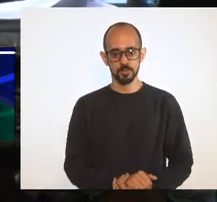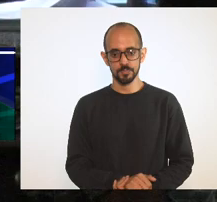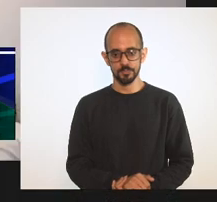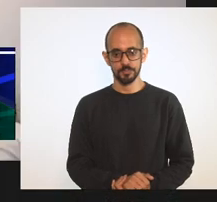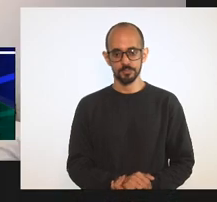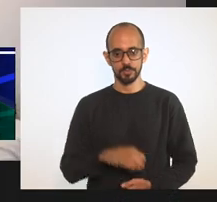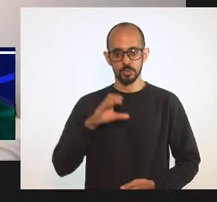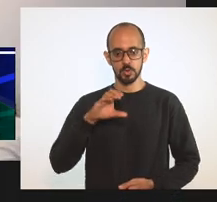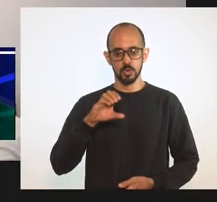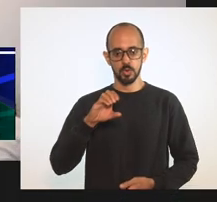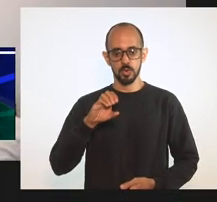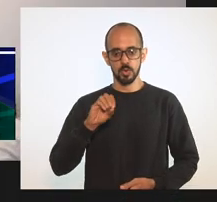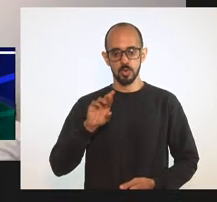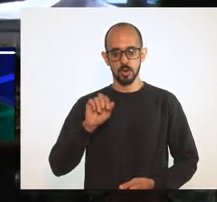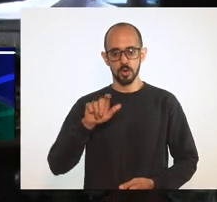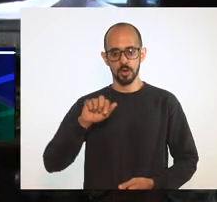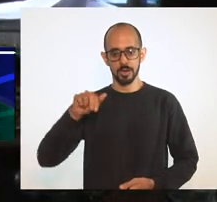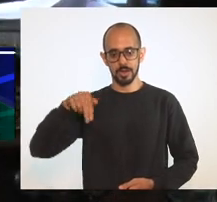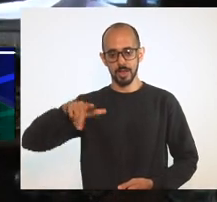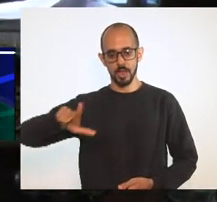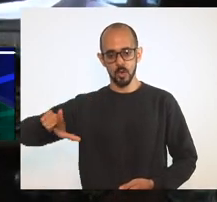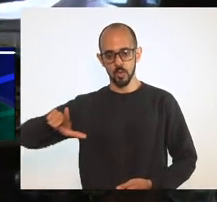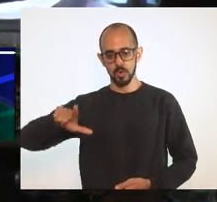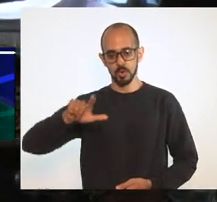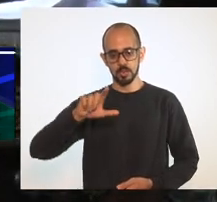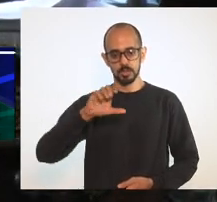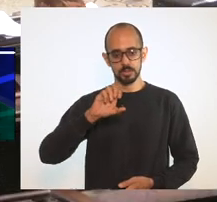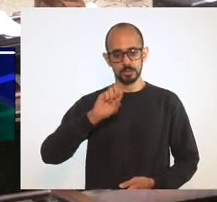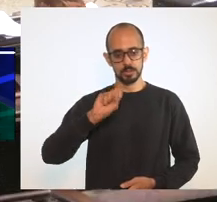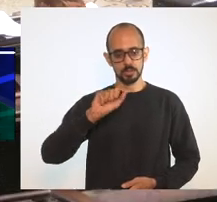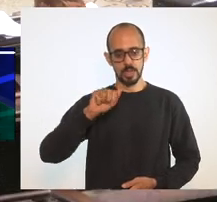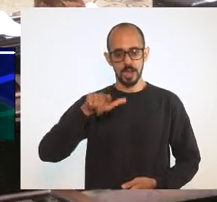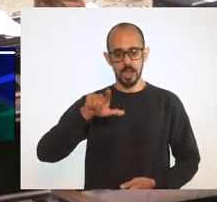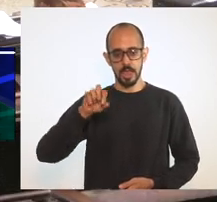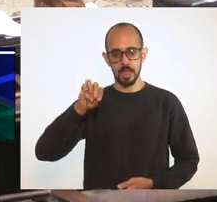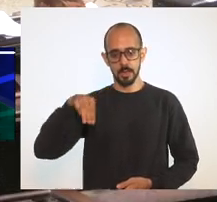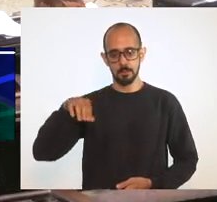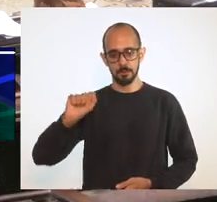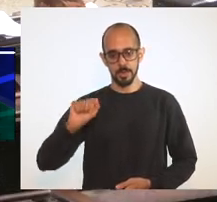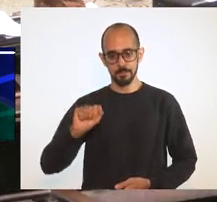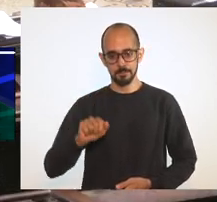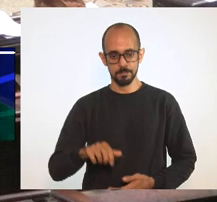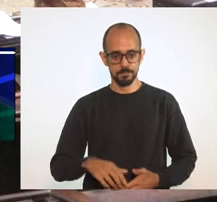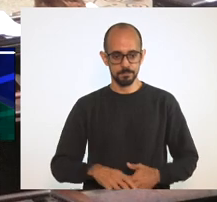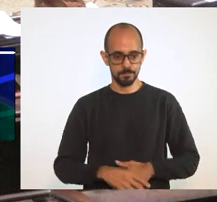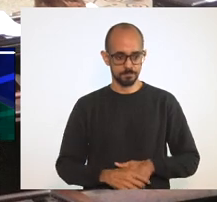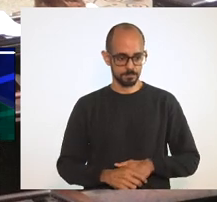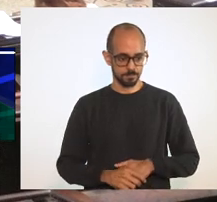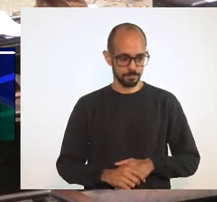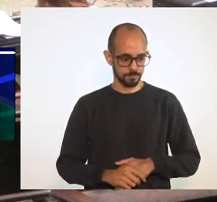Coronel Salema. Coronel Salema. Kinoplock tinha pedido, não é isso, Kinoplock?